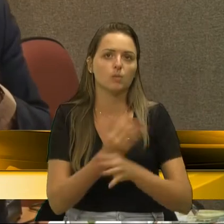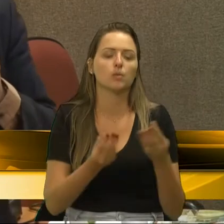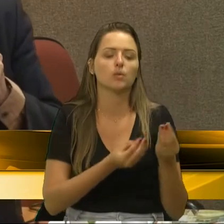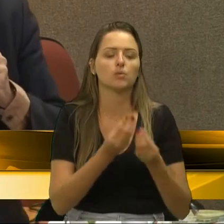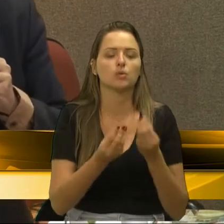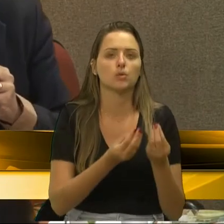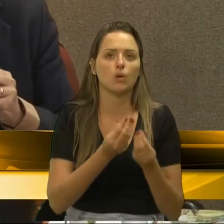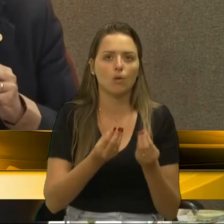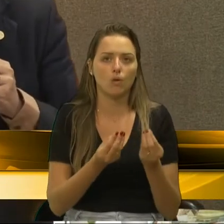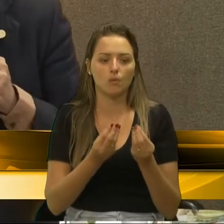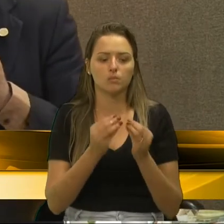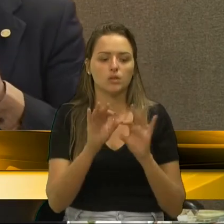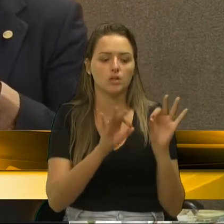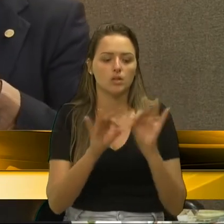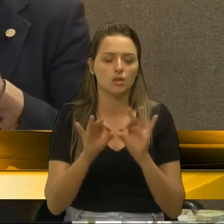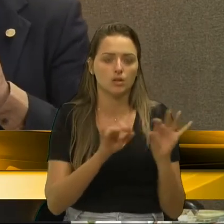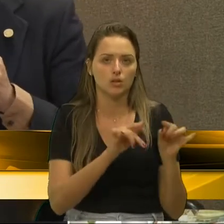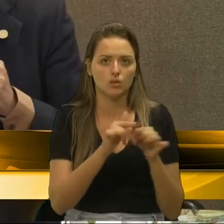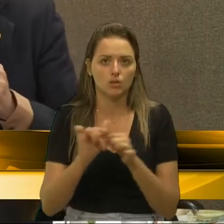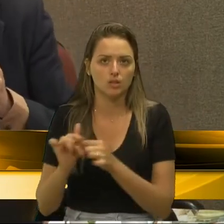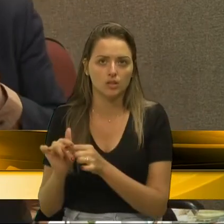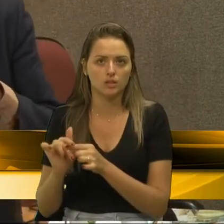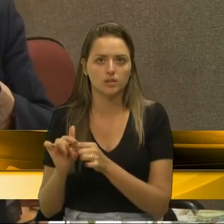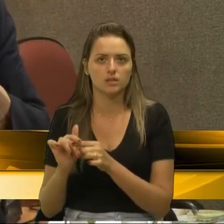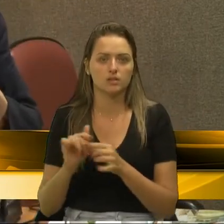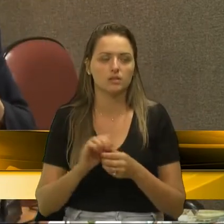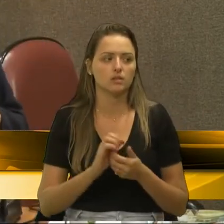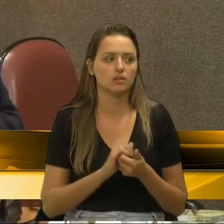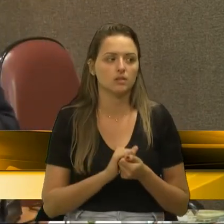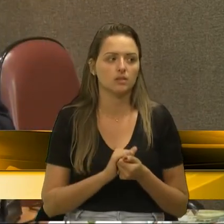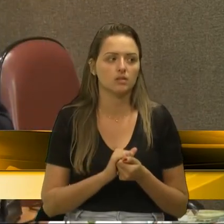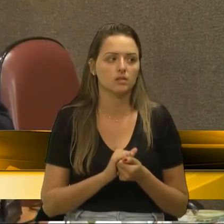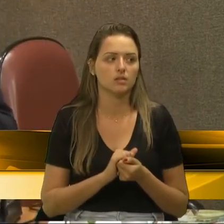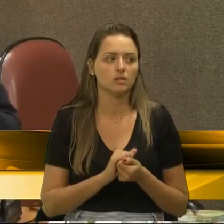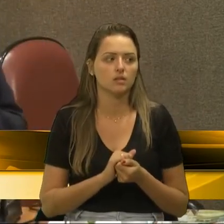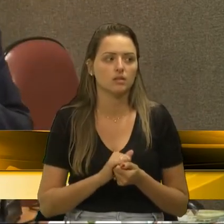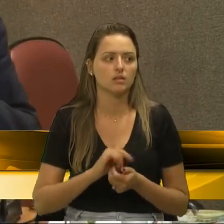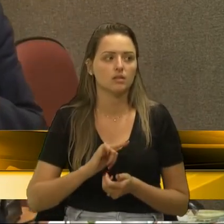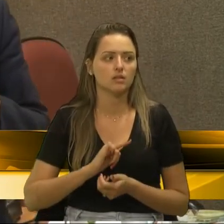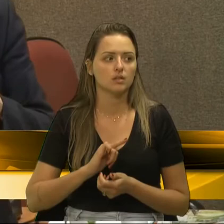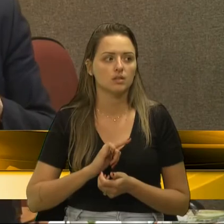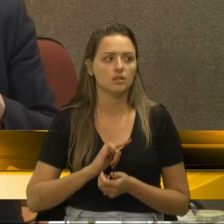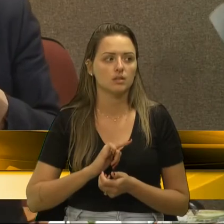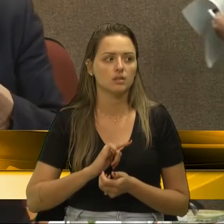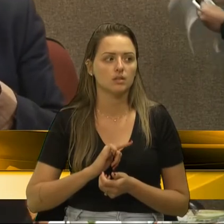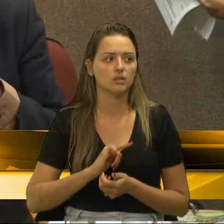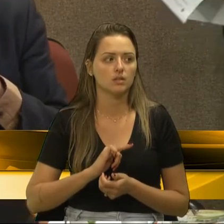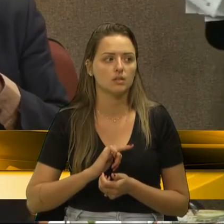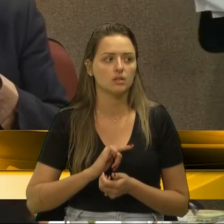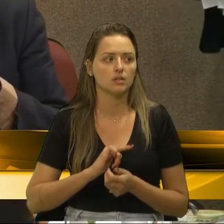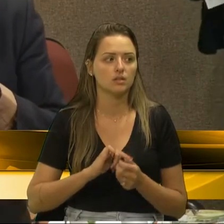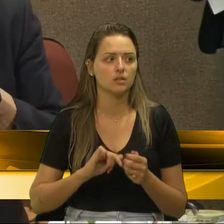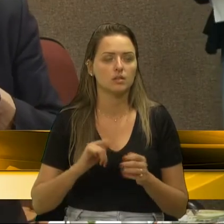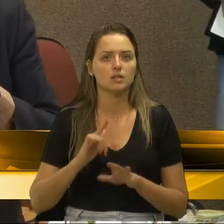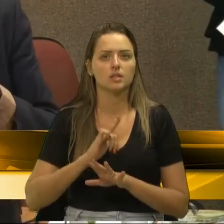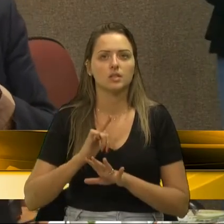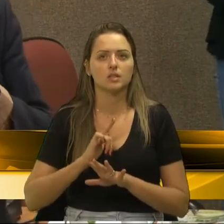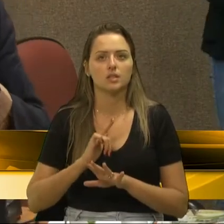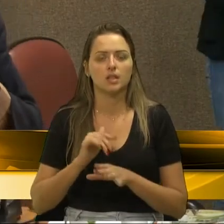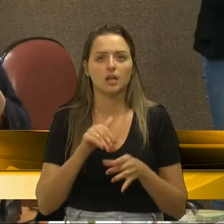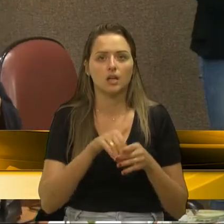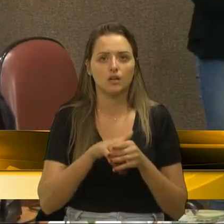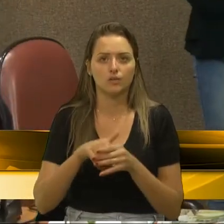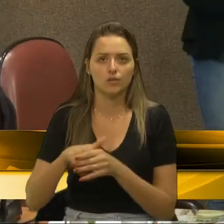acessos, pavimentações, conserto de pontes, ampliação de estrada, tudo que vai precisar. Então, nós, nesta